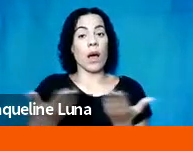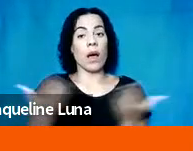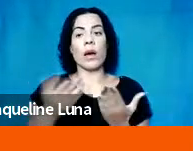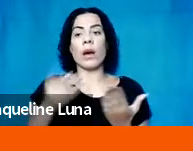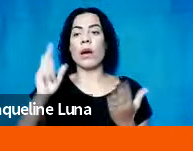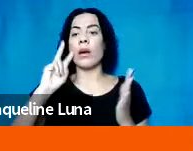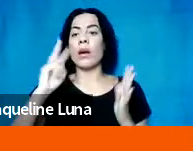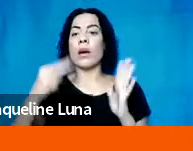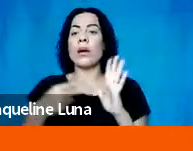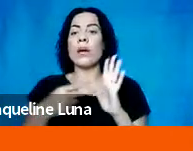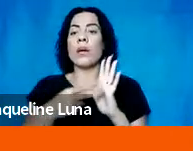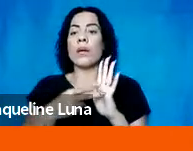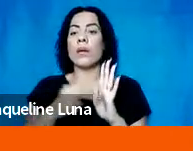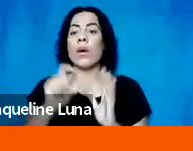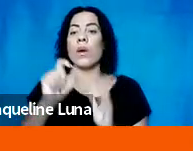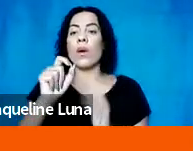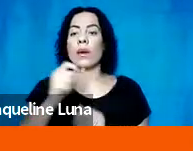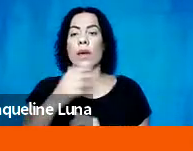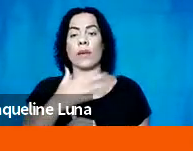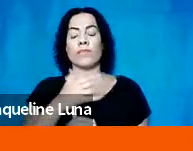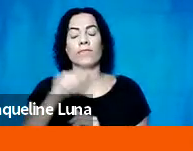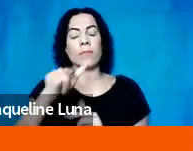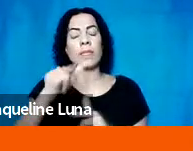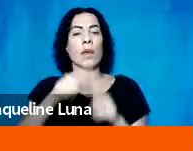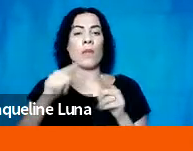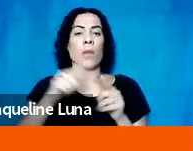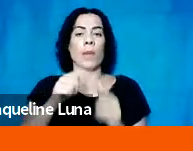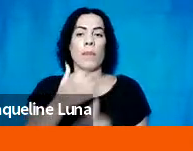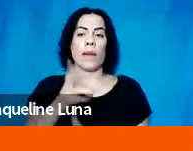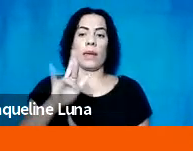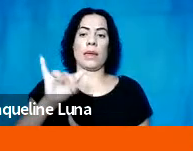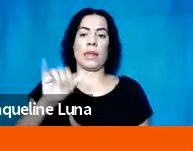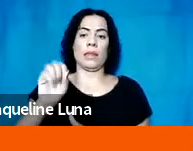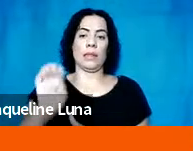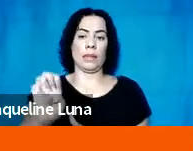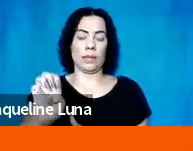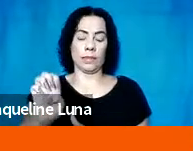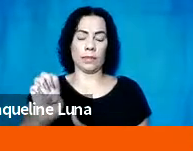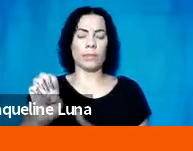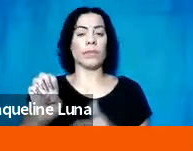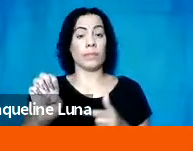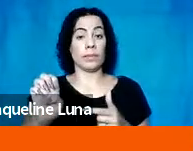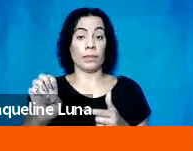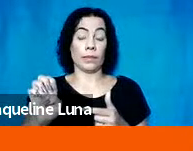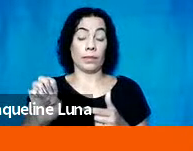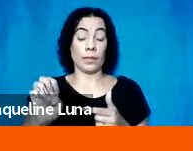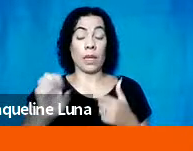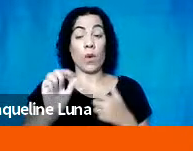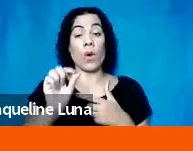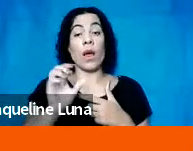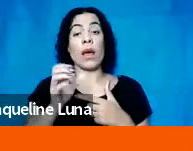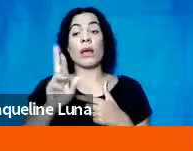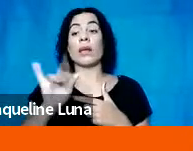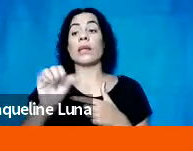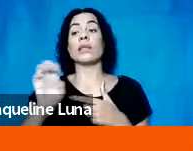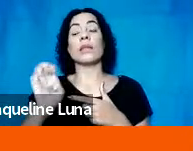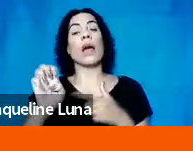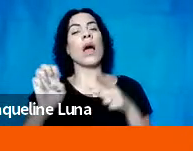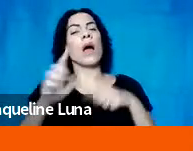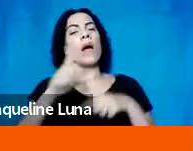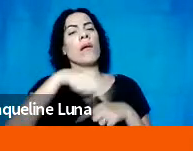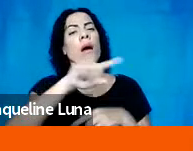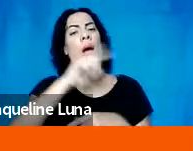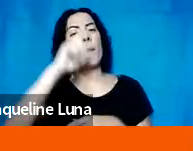enxergou essa crise como essa catástrofe, né, essa crise sanitária, como uma oportunidade